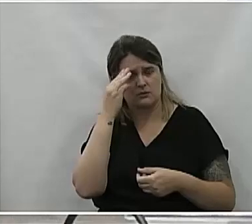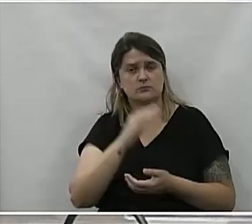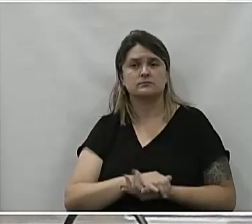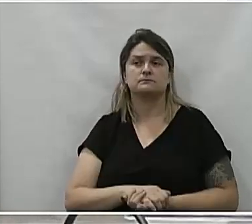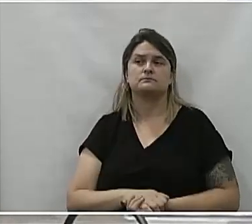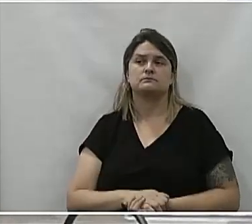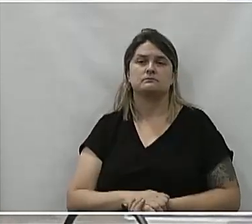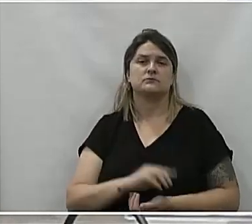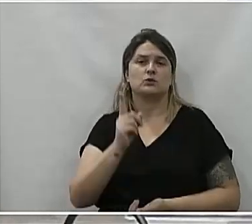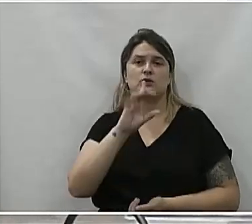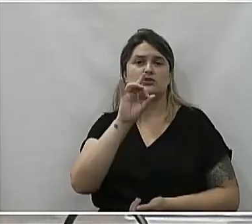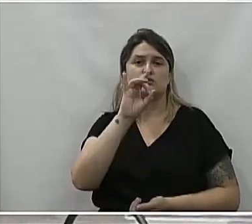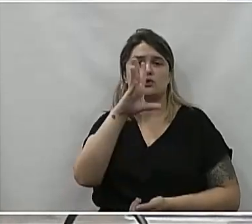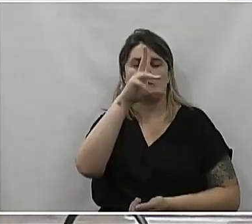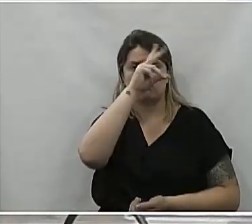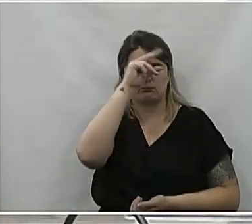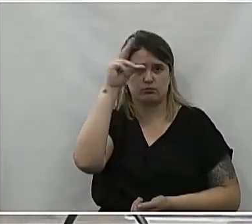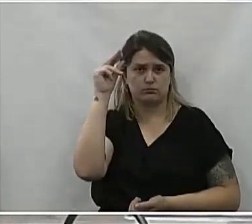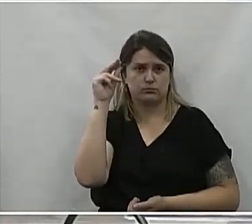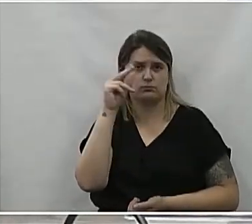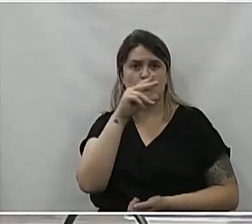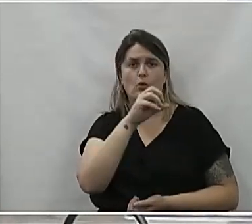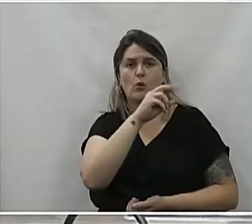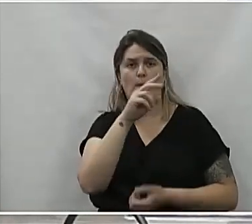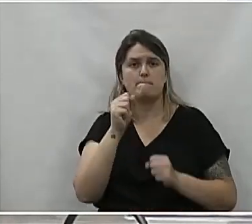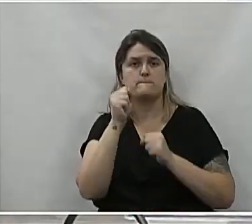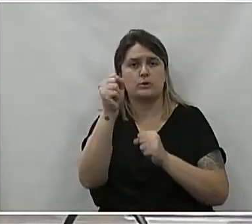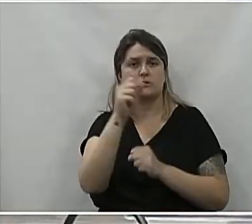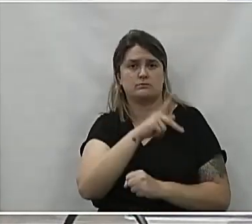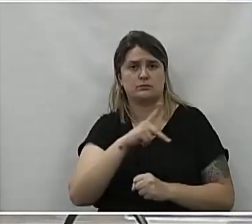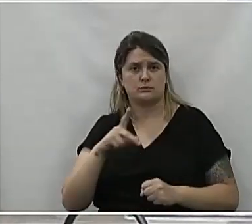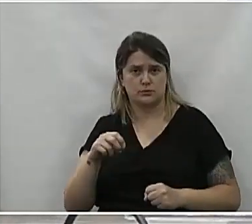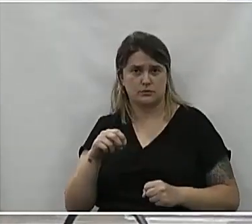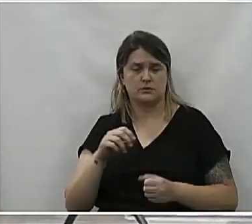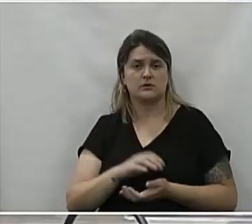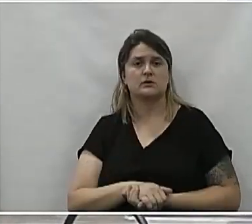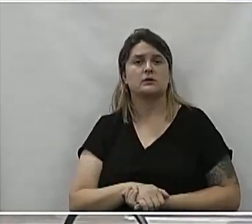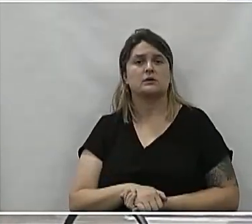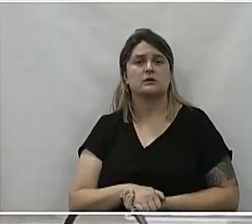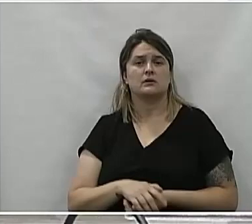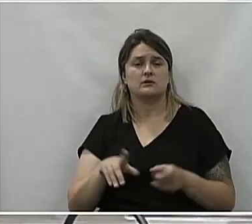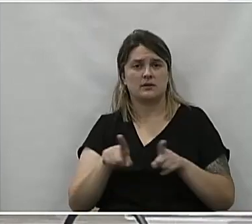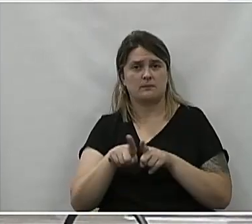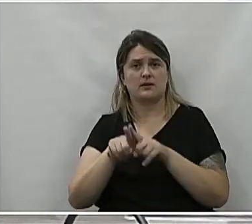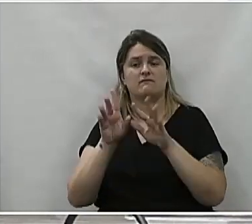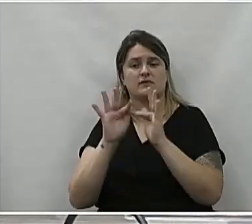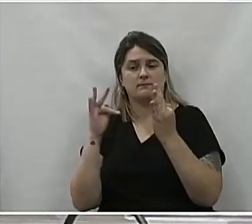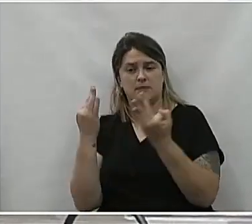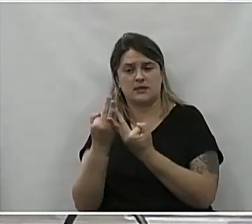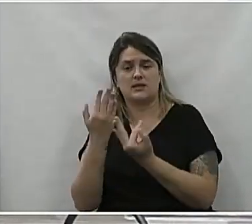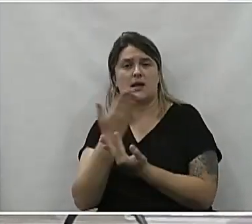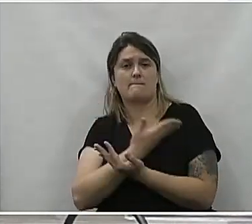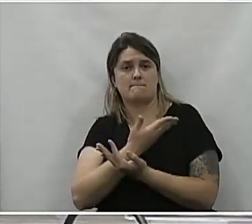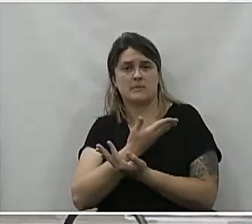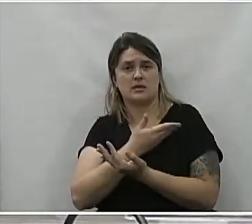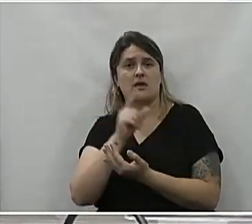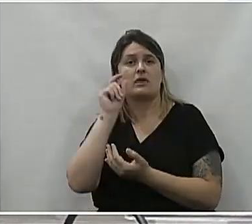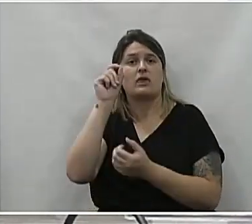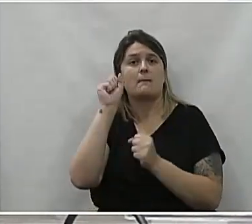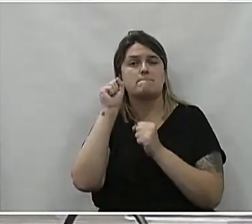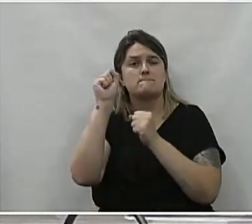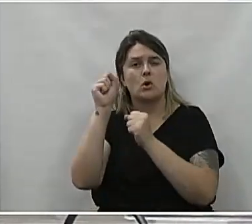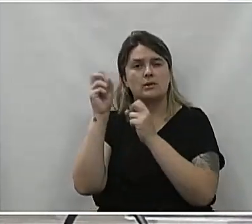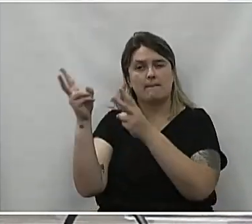só A parte do poder público Que realmente Tem A sua parcela Mas a família Os amigos Que puder